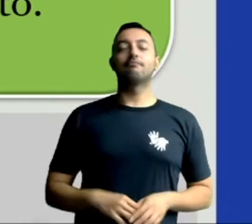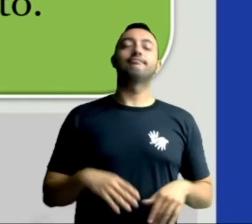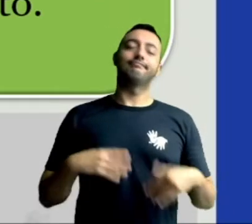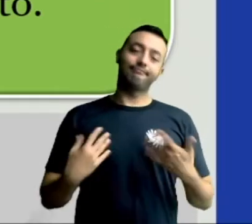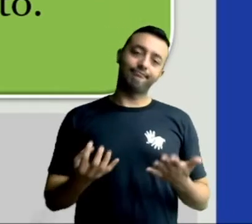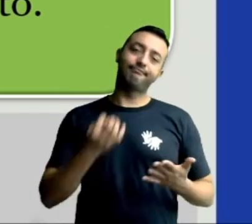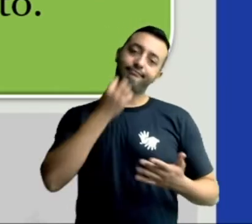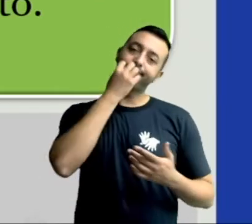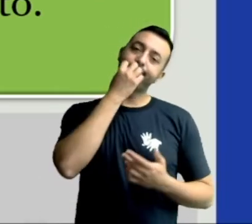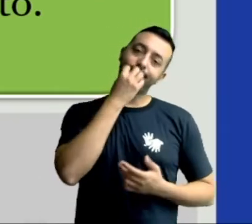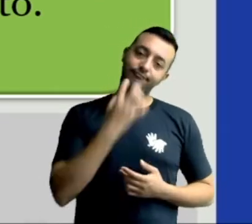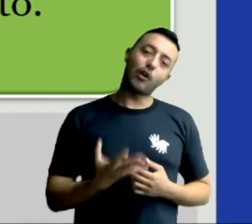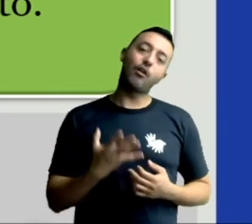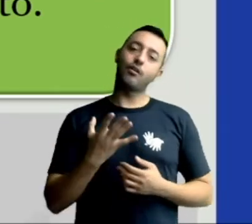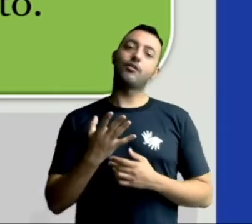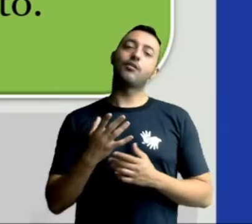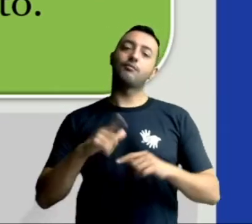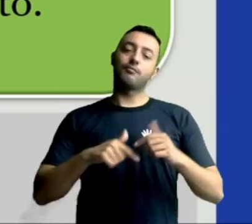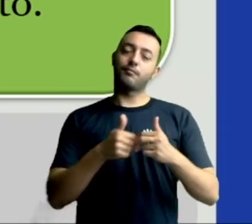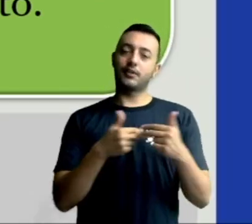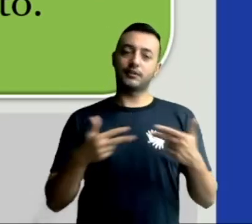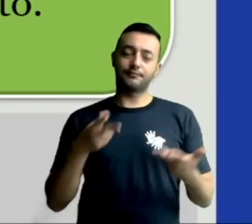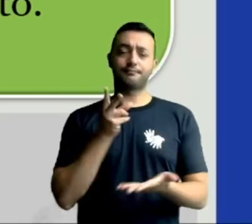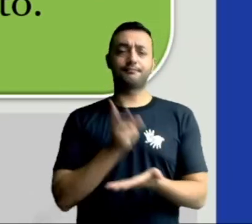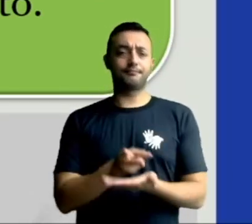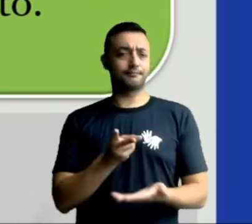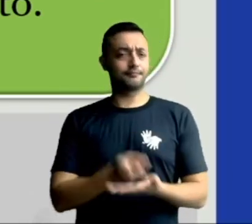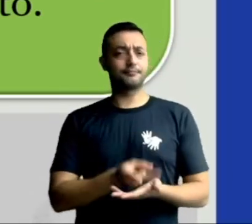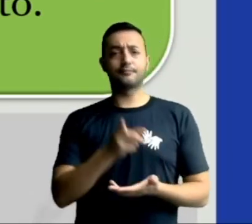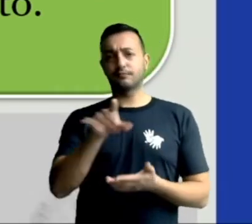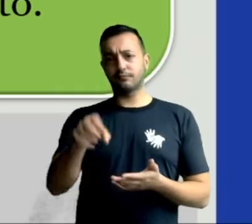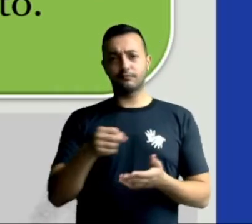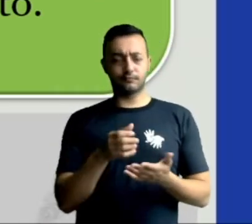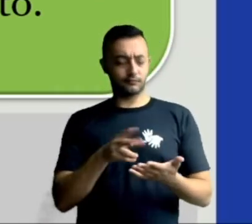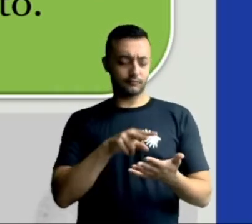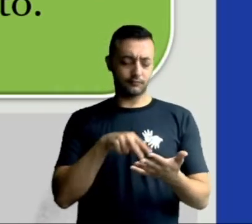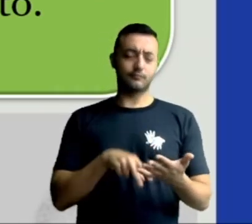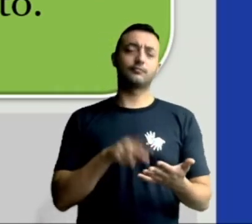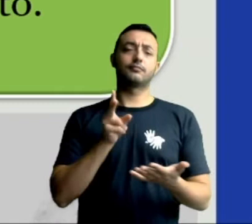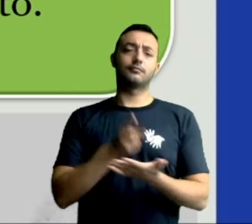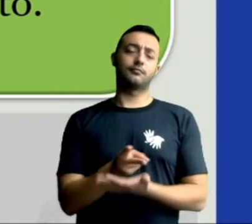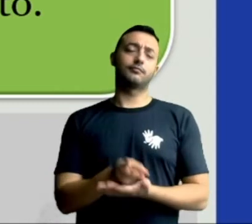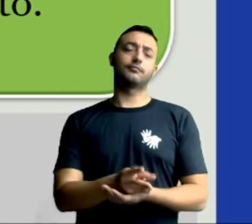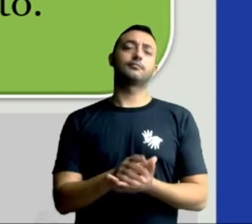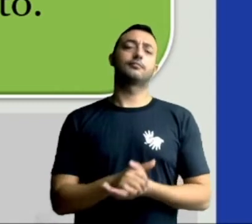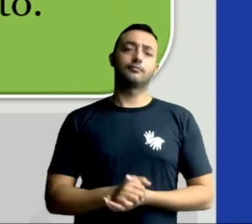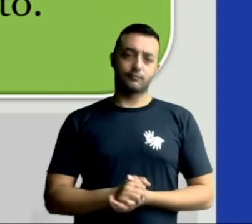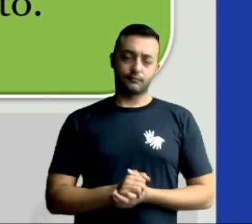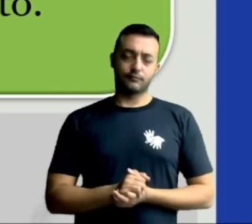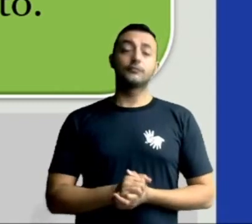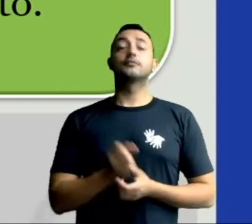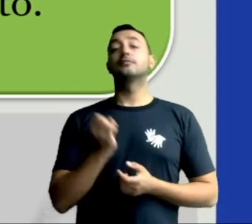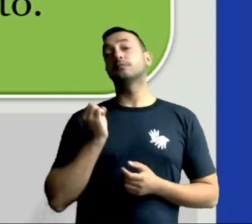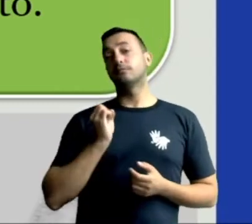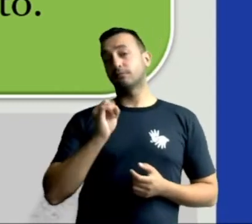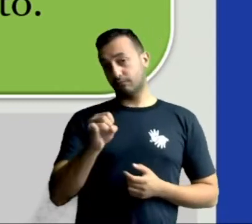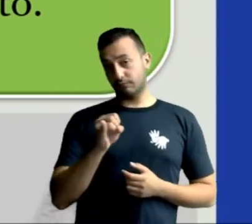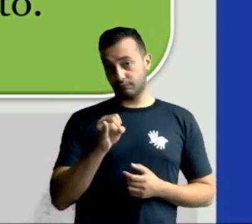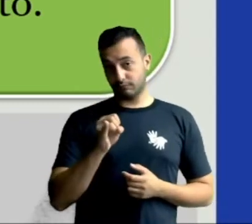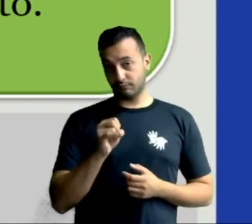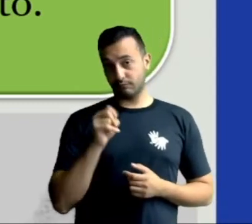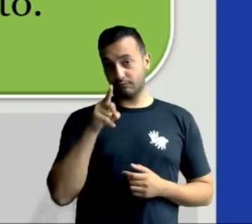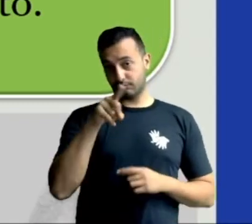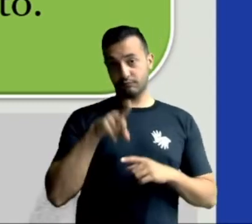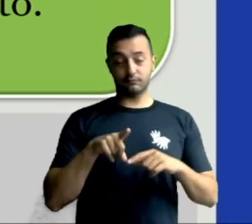muito bom você ter esse material sempre em mãos quando você for fazer uma leitura de texto. E se caso o